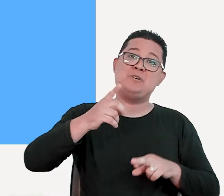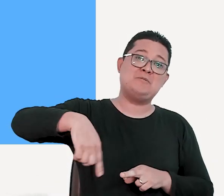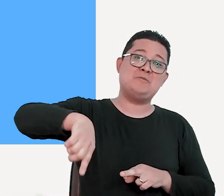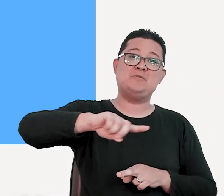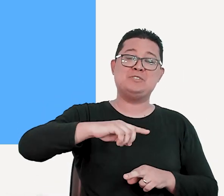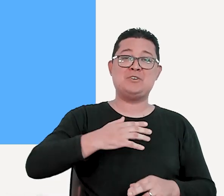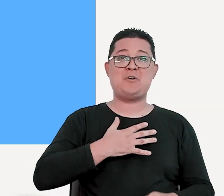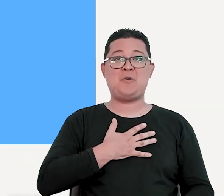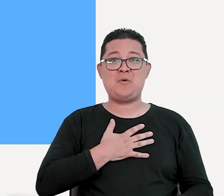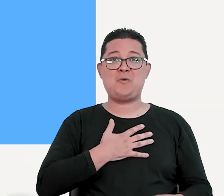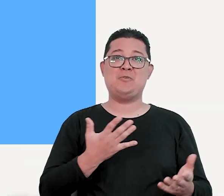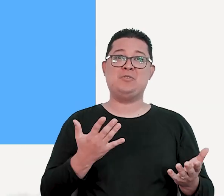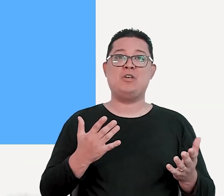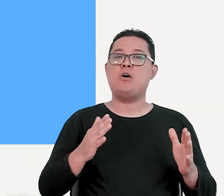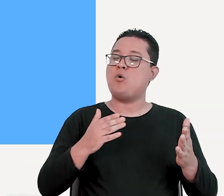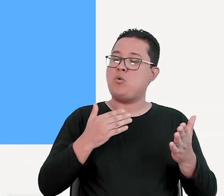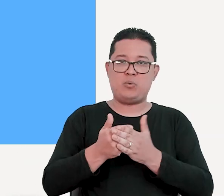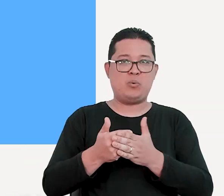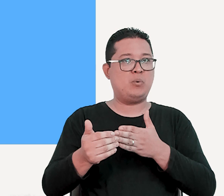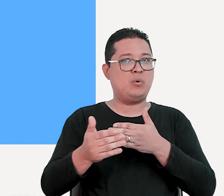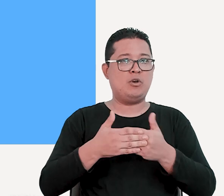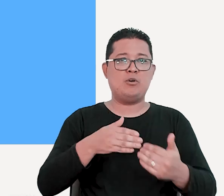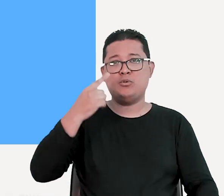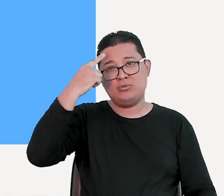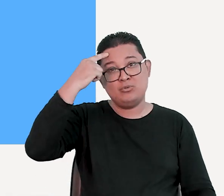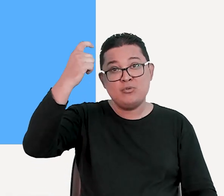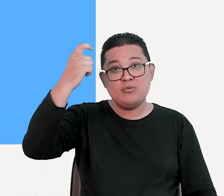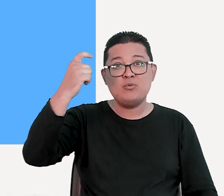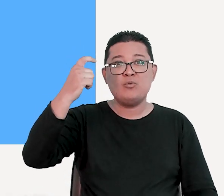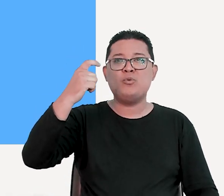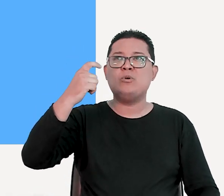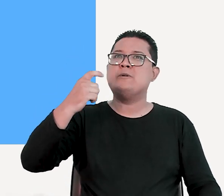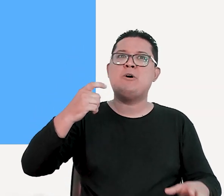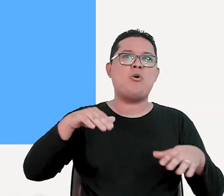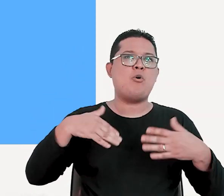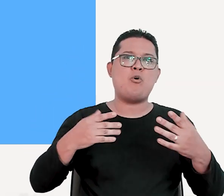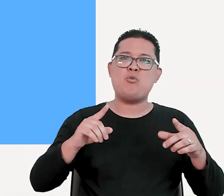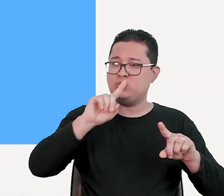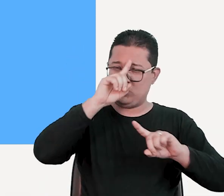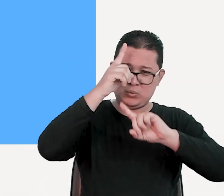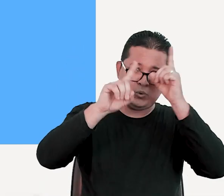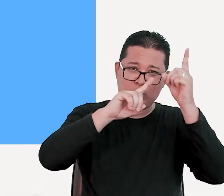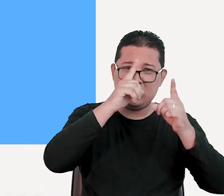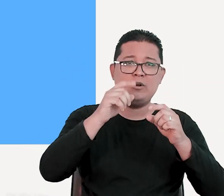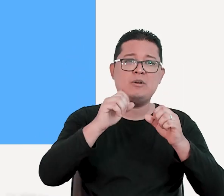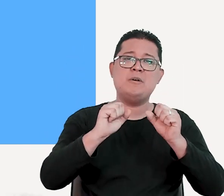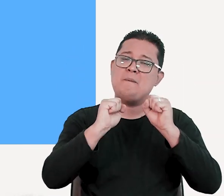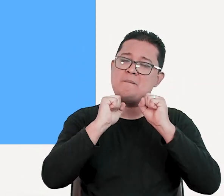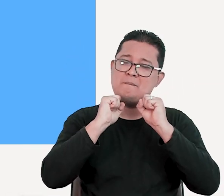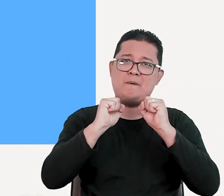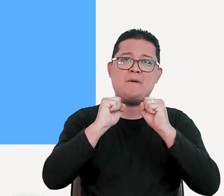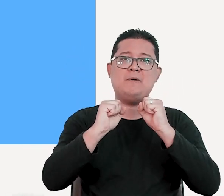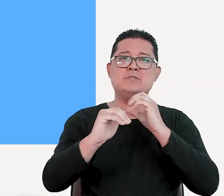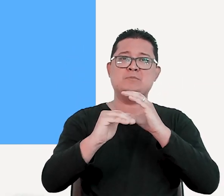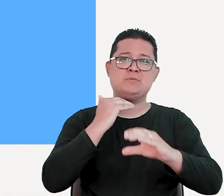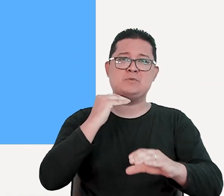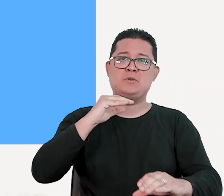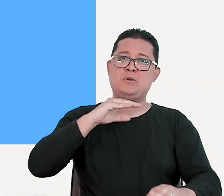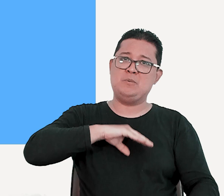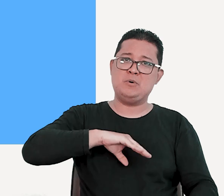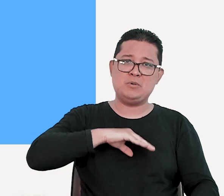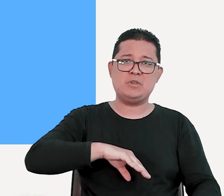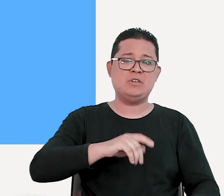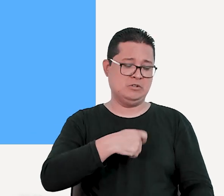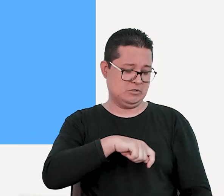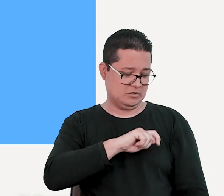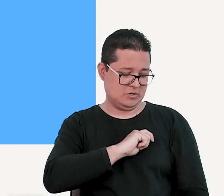tenham gostado. Qualquer dúvida, gente, me fala comigo e vão atrás. Um em inglês ou em